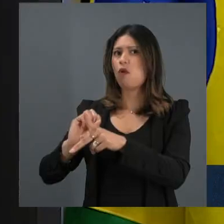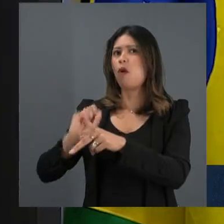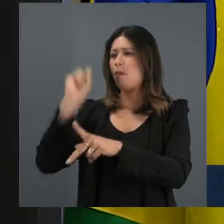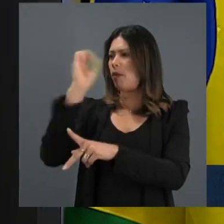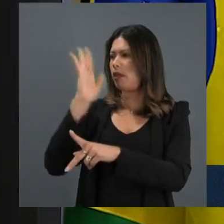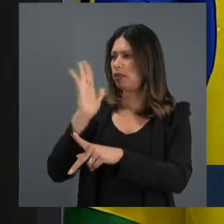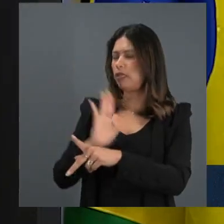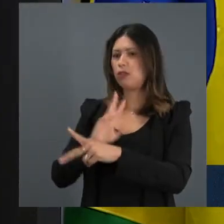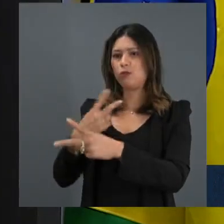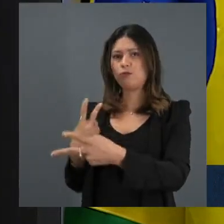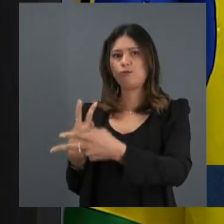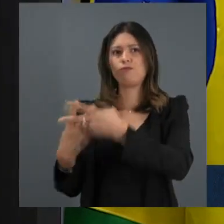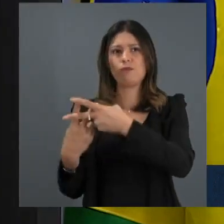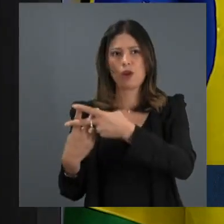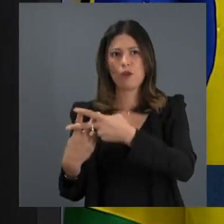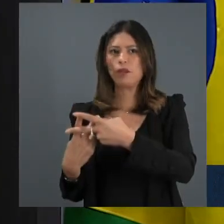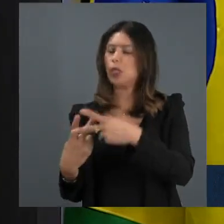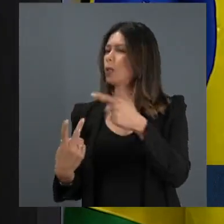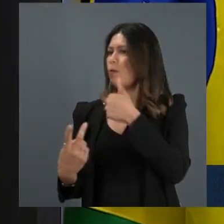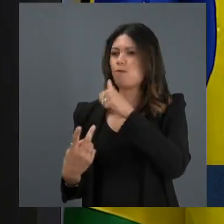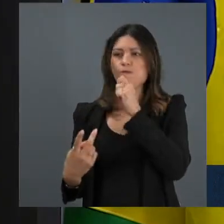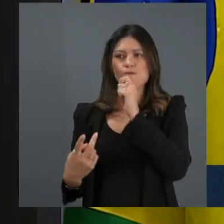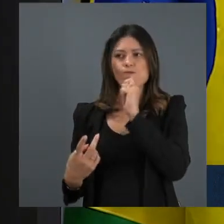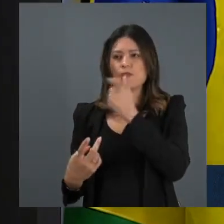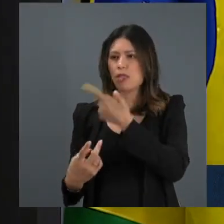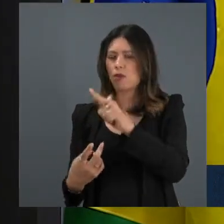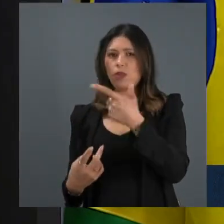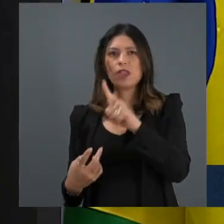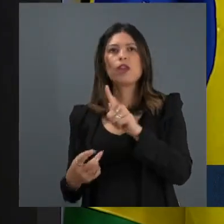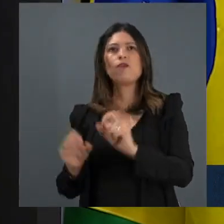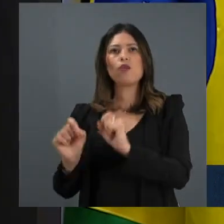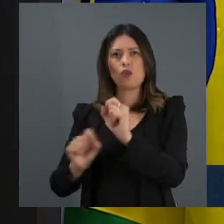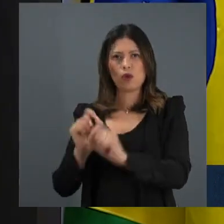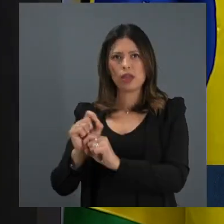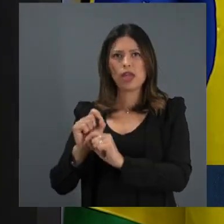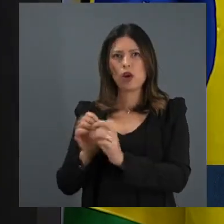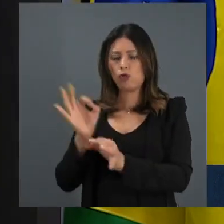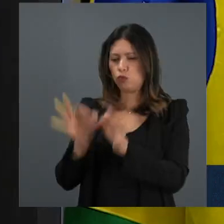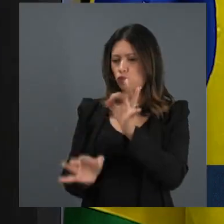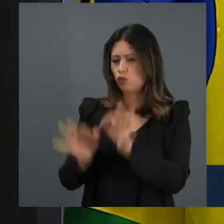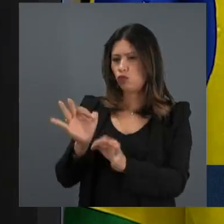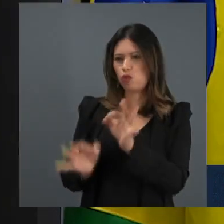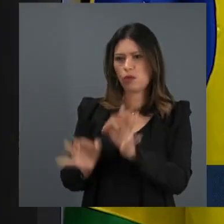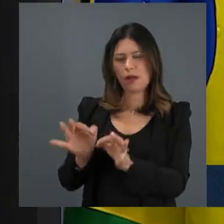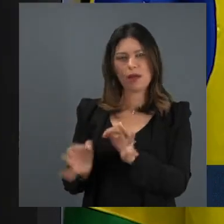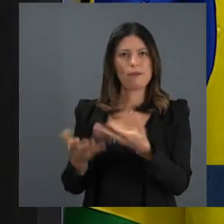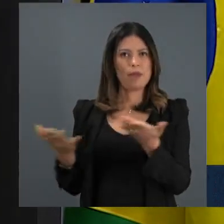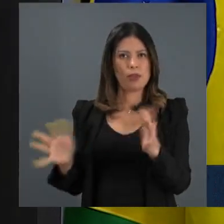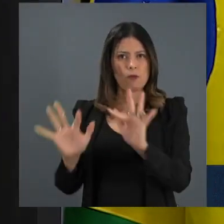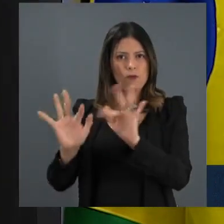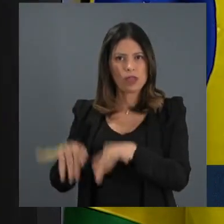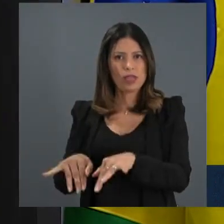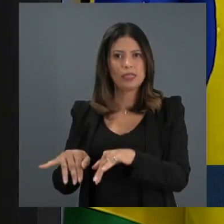processo julgado, definido, estão com recurso.